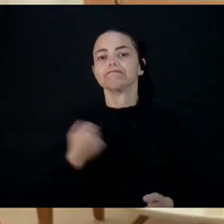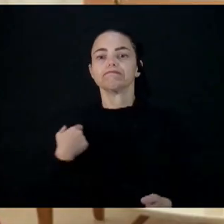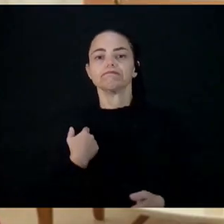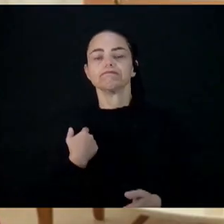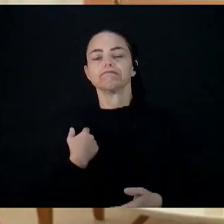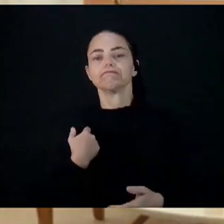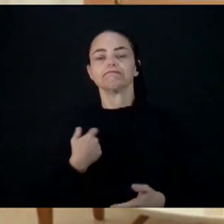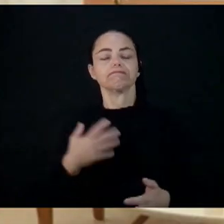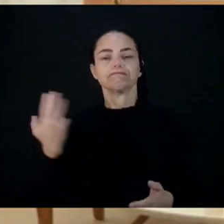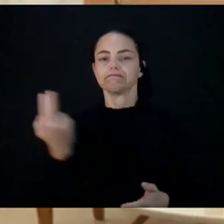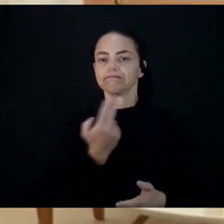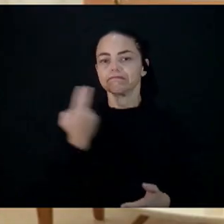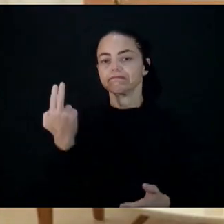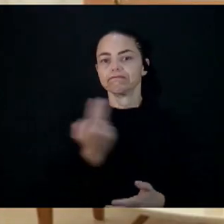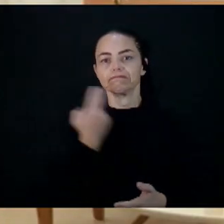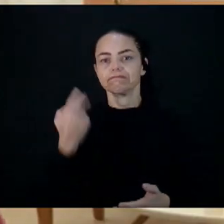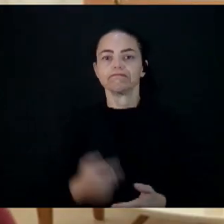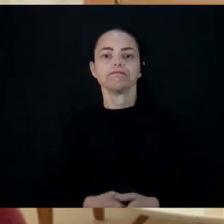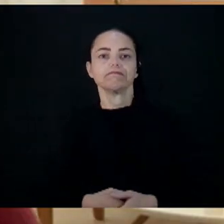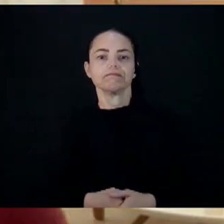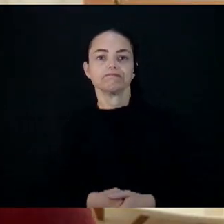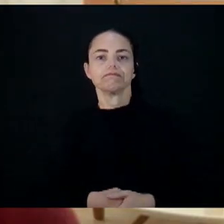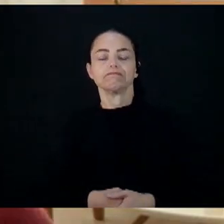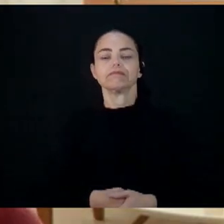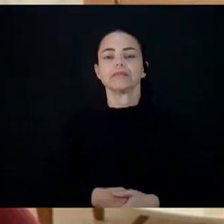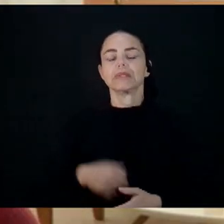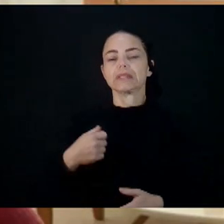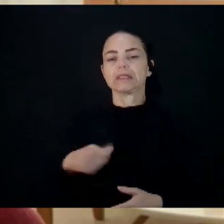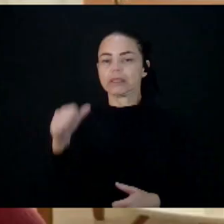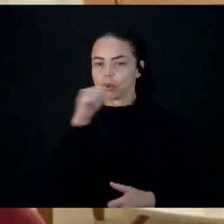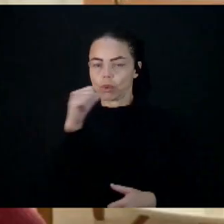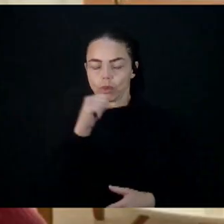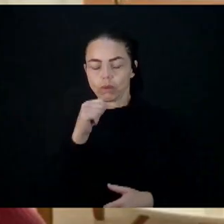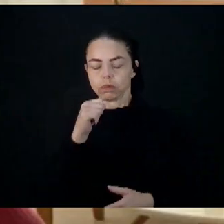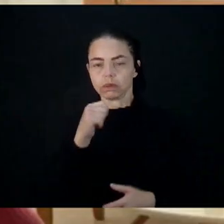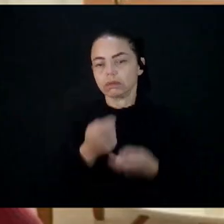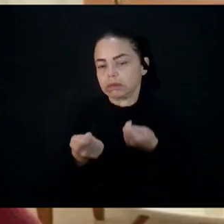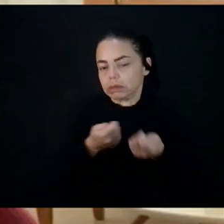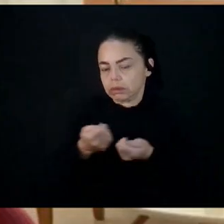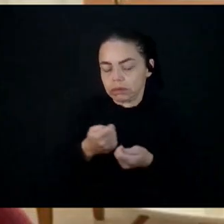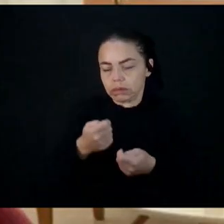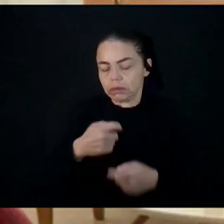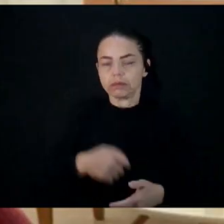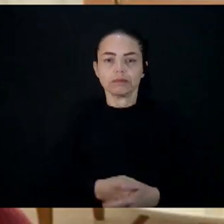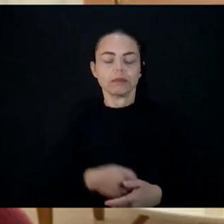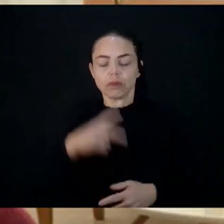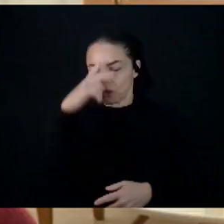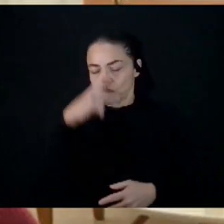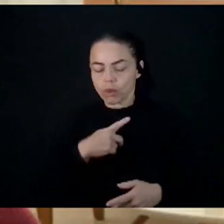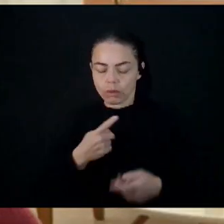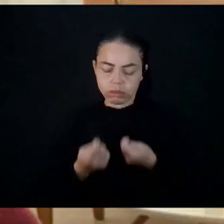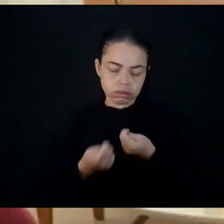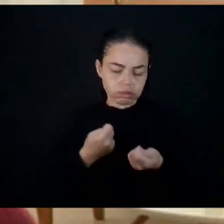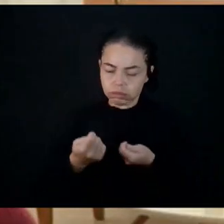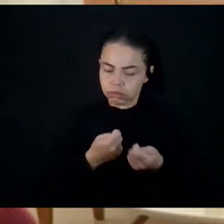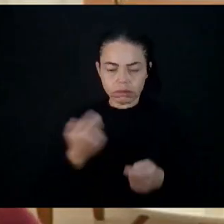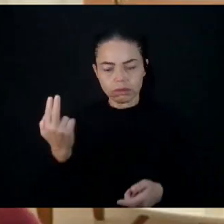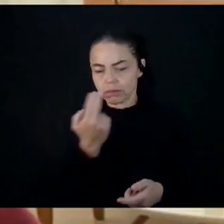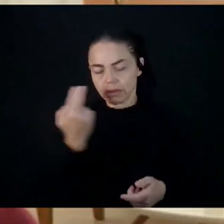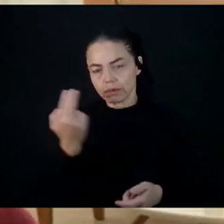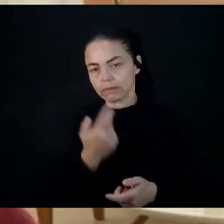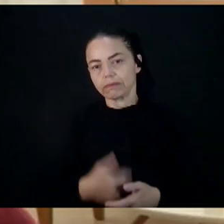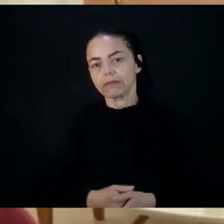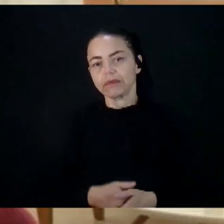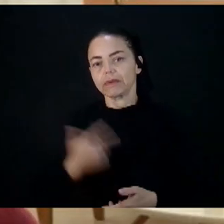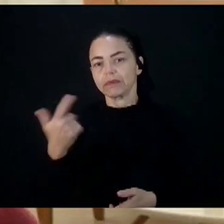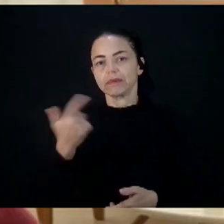estado onde o álcool já está sob o seu domínio, né? Você já é realmente um alcoólatra,